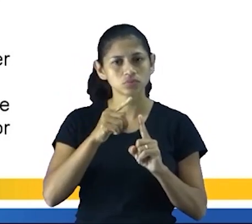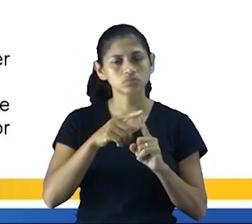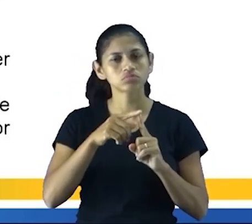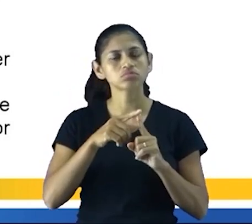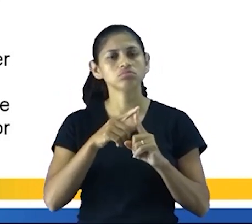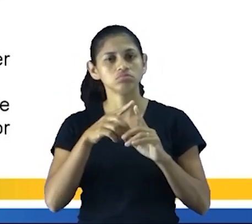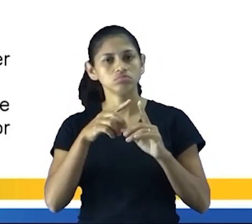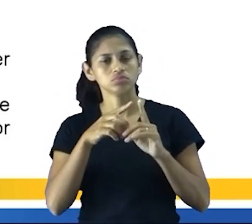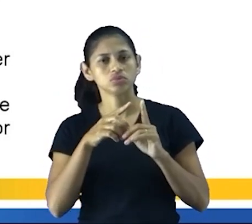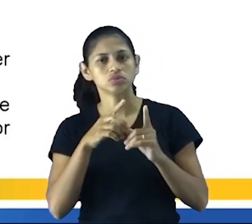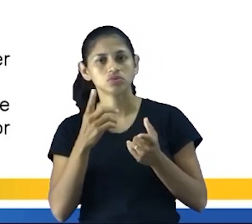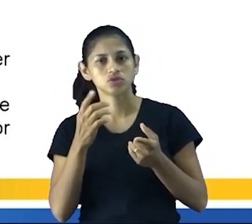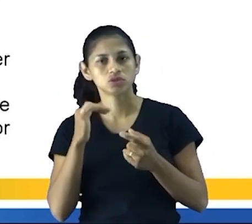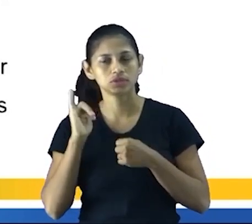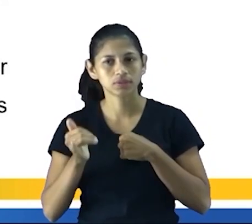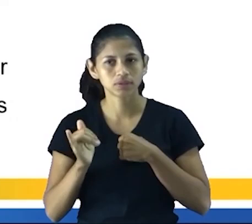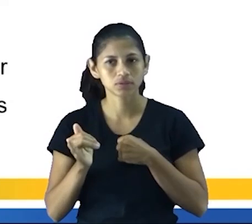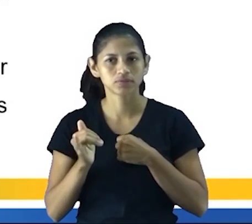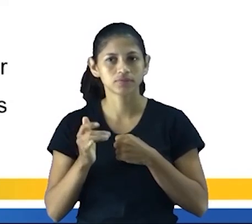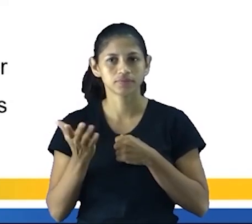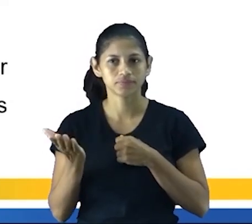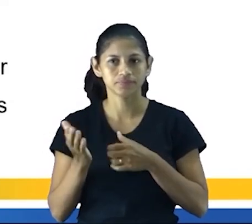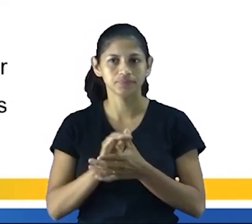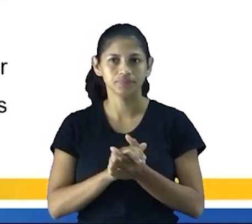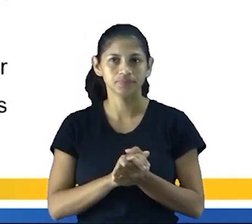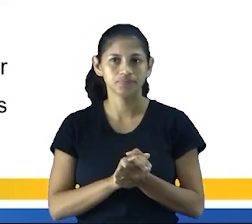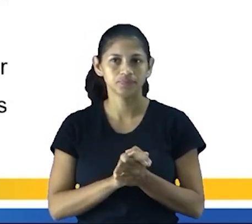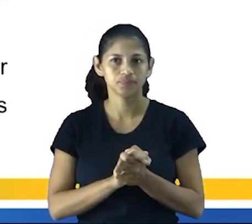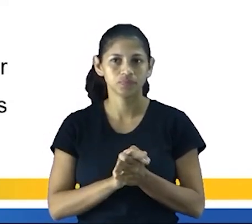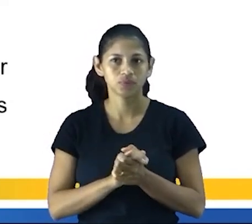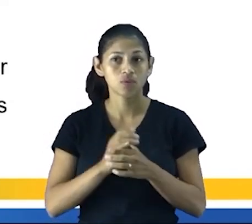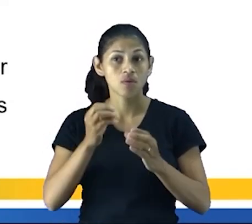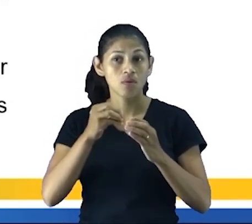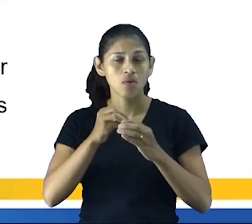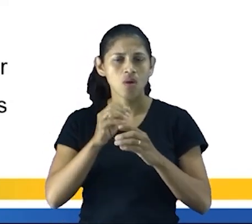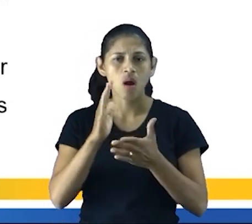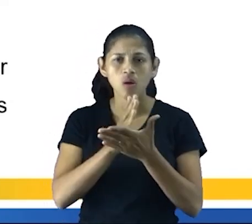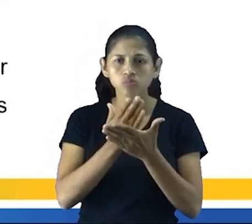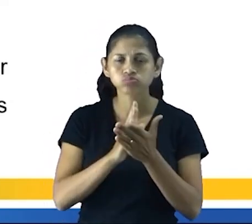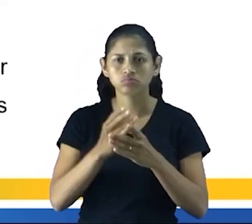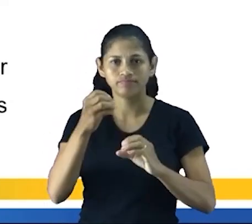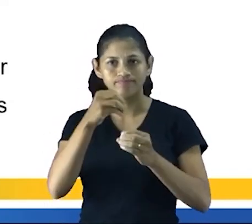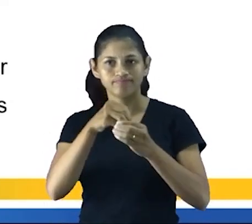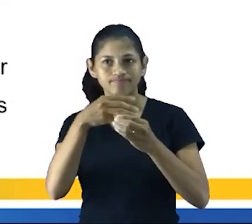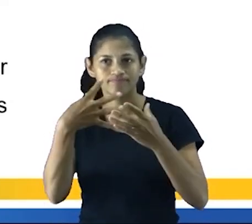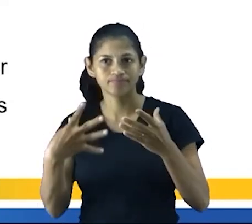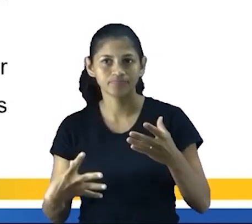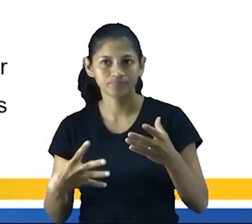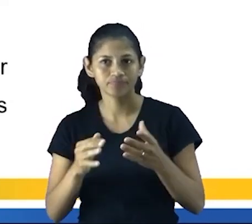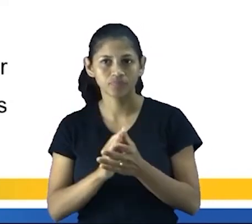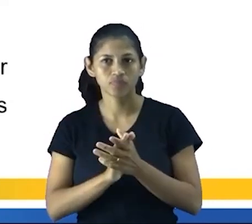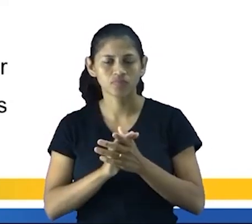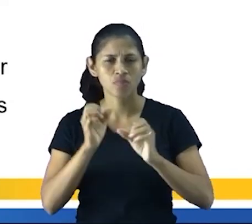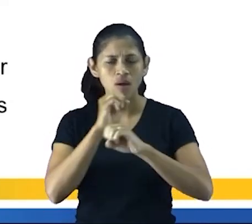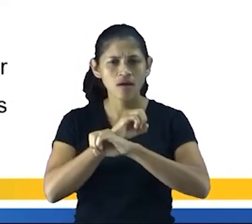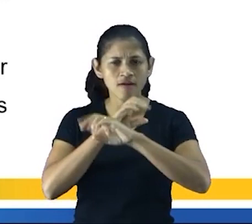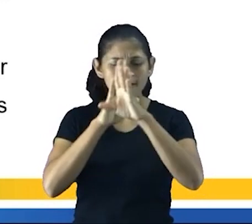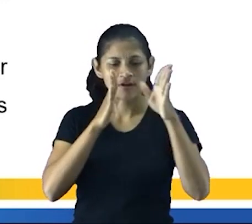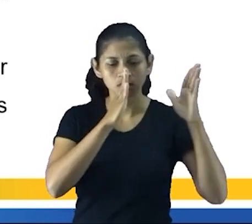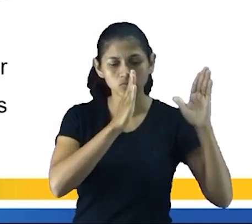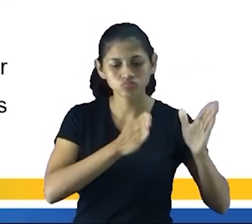essas características, tá bom? Vamos lá. Aí nós temos aqui algumas características, ó. Revela a